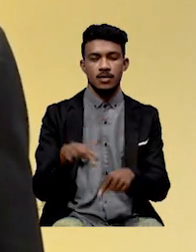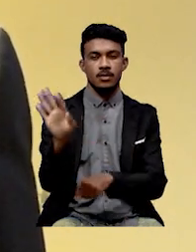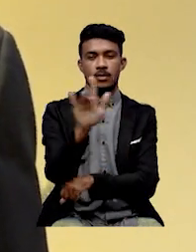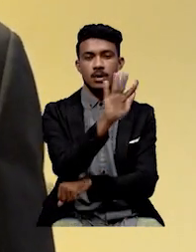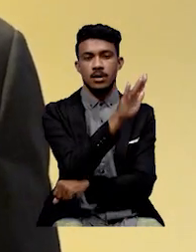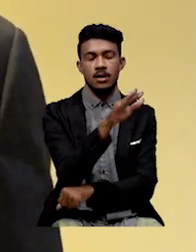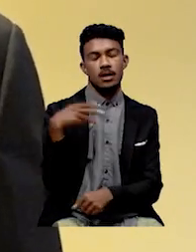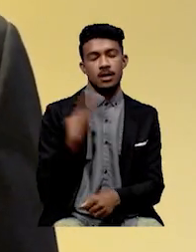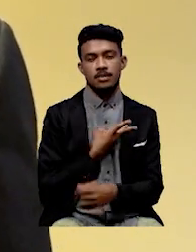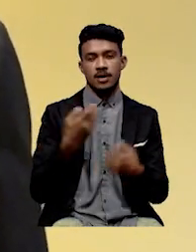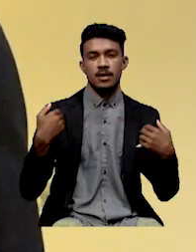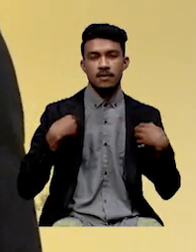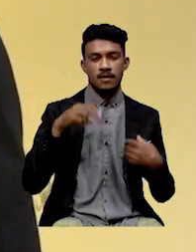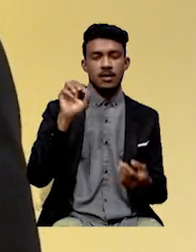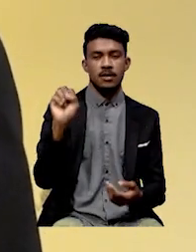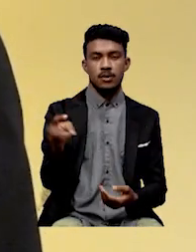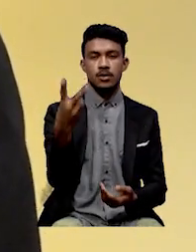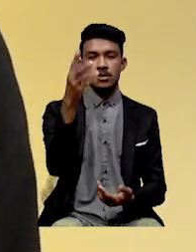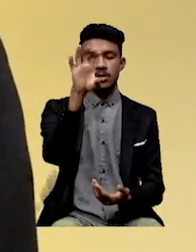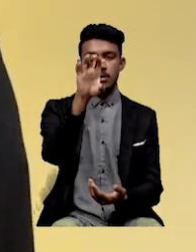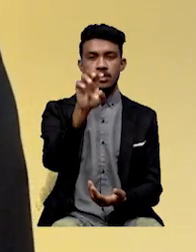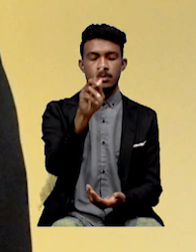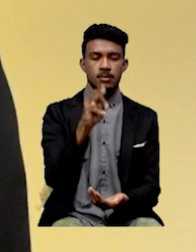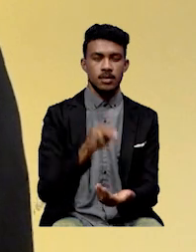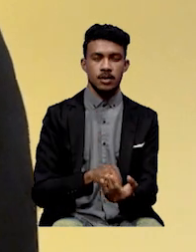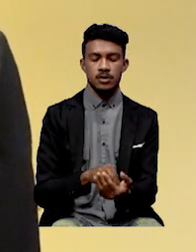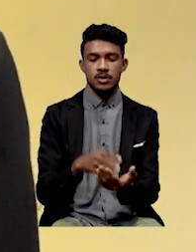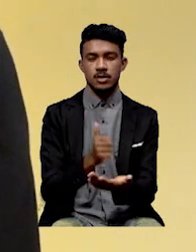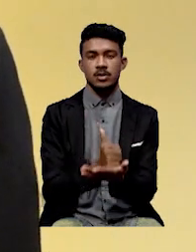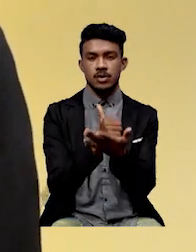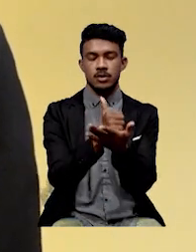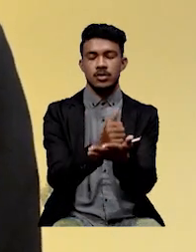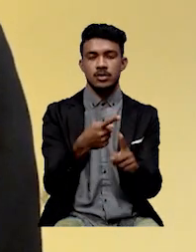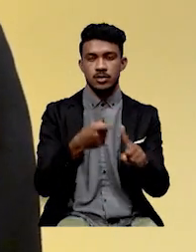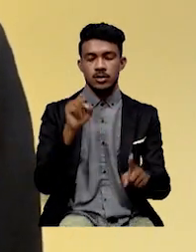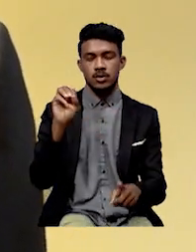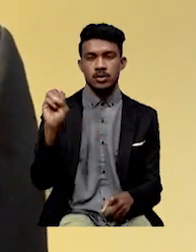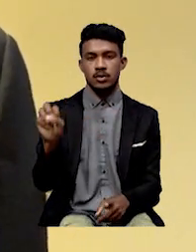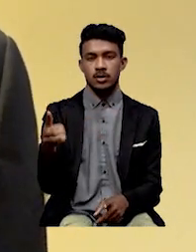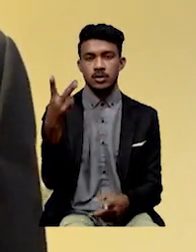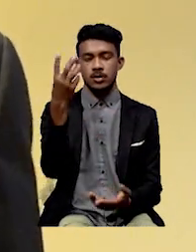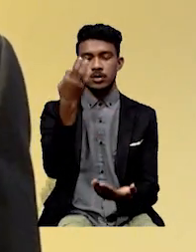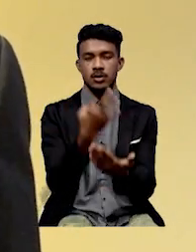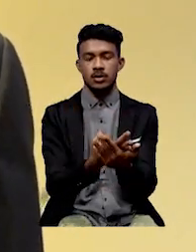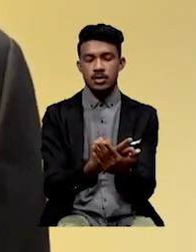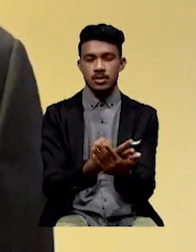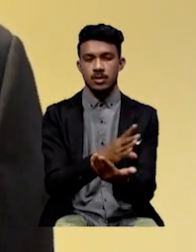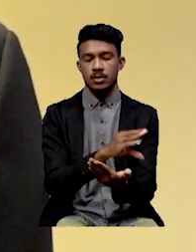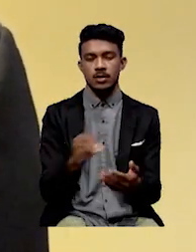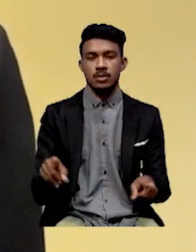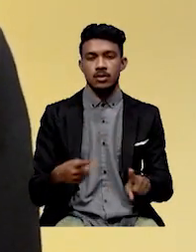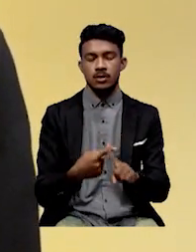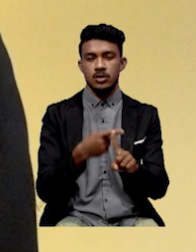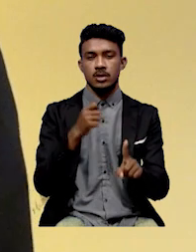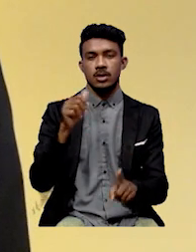12 milhões contribuição você e o 12 milhões de euro demos co-financing você a ELO